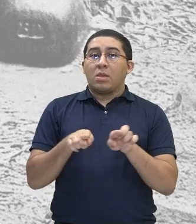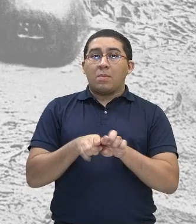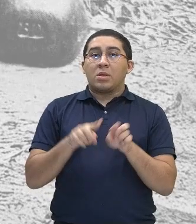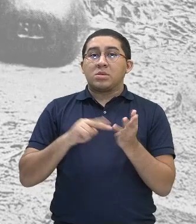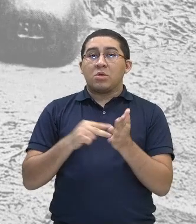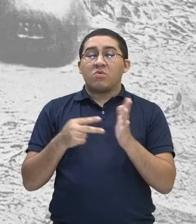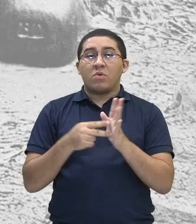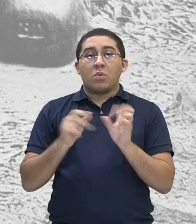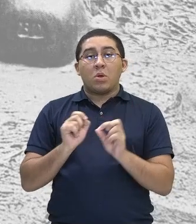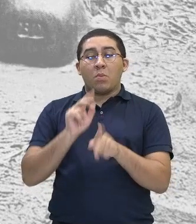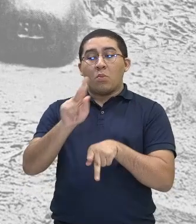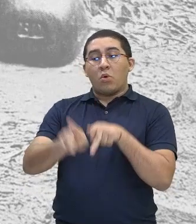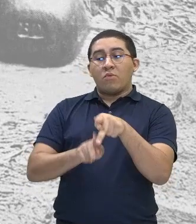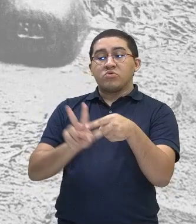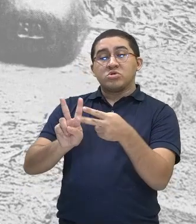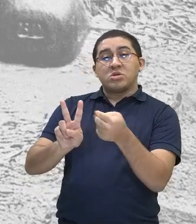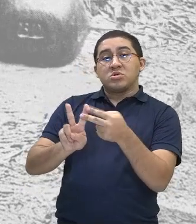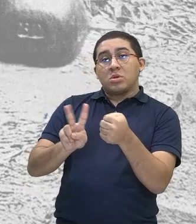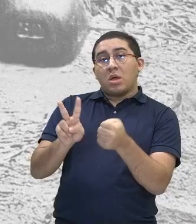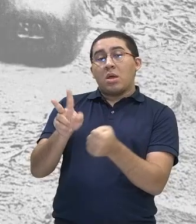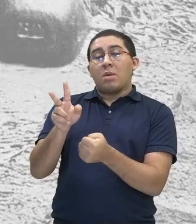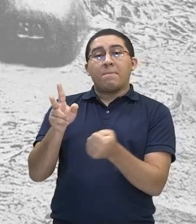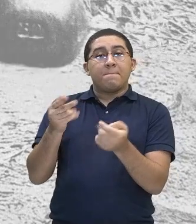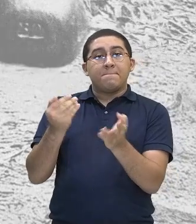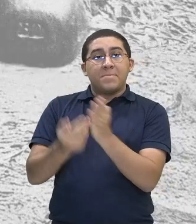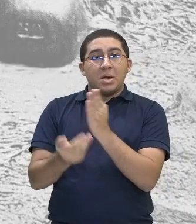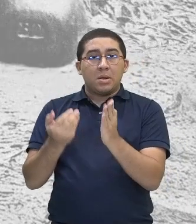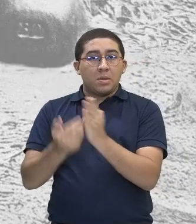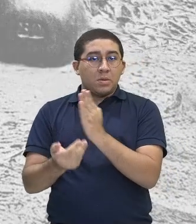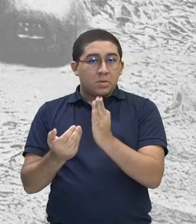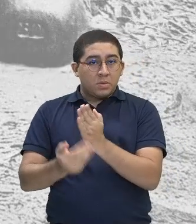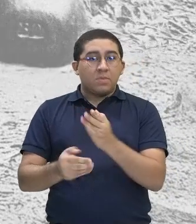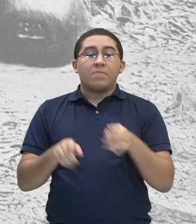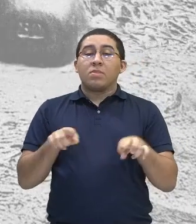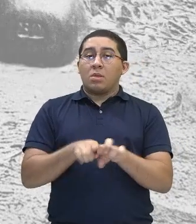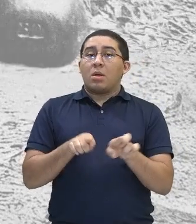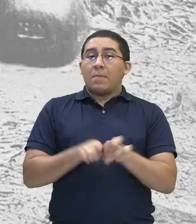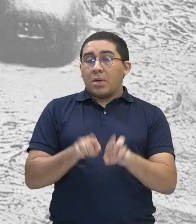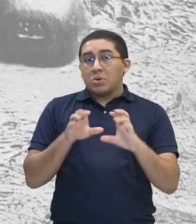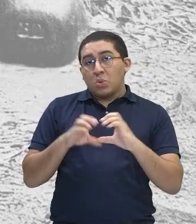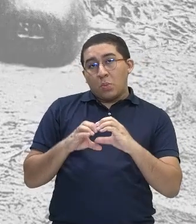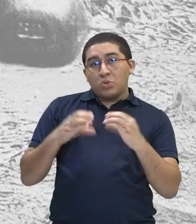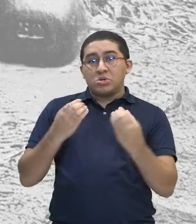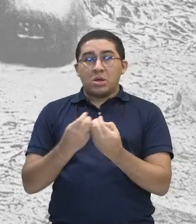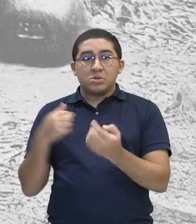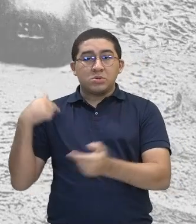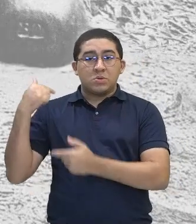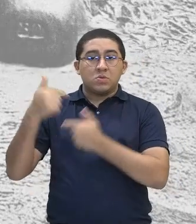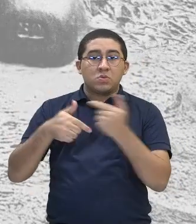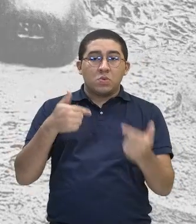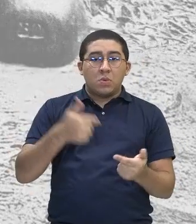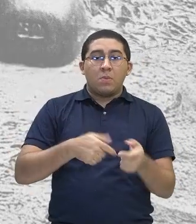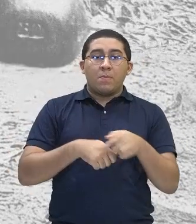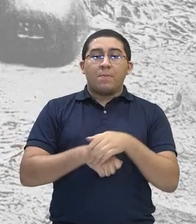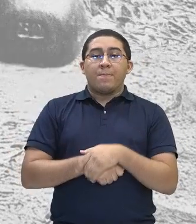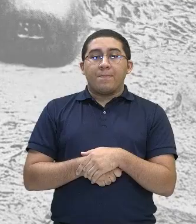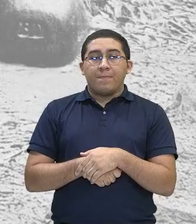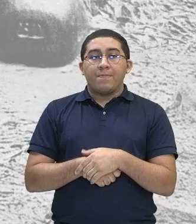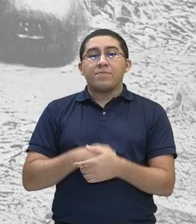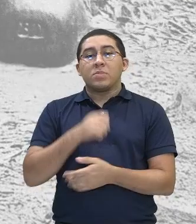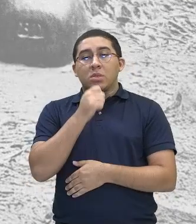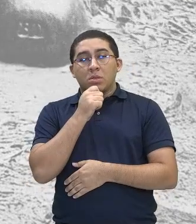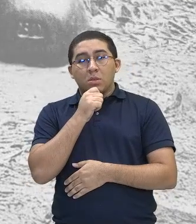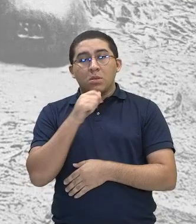tradicionais, dos povos originários, né, os indígenas, e também as comunidades tradicionais, né? Além disso, temos também